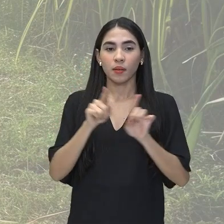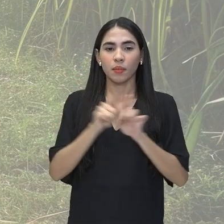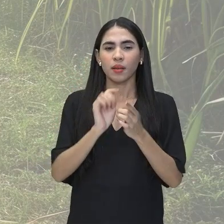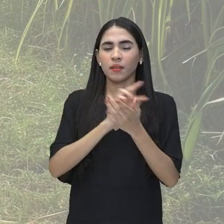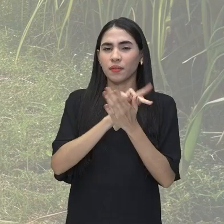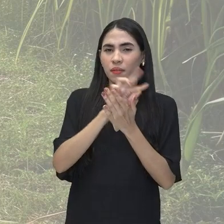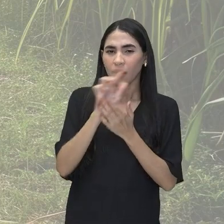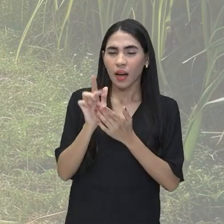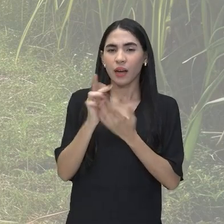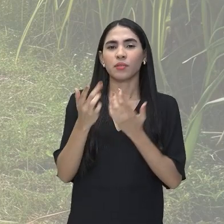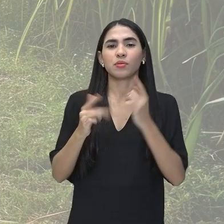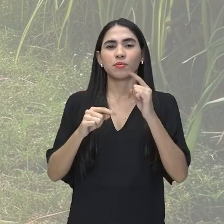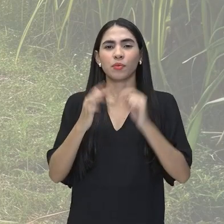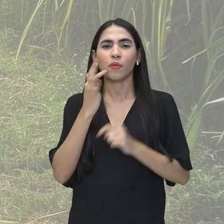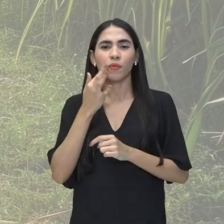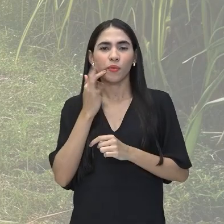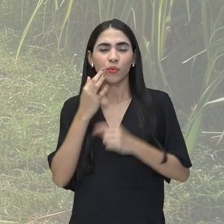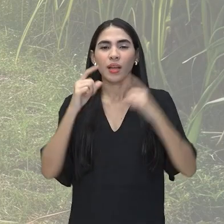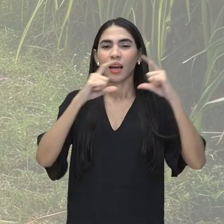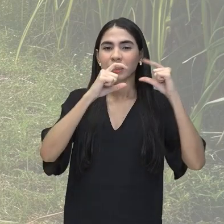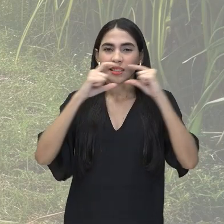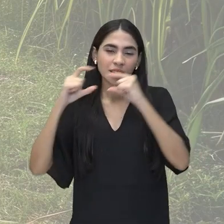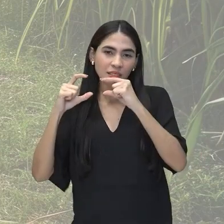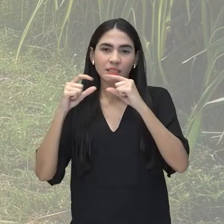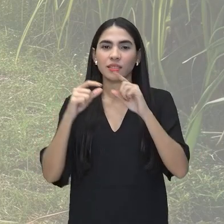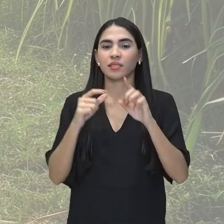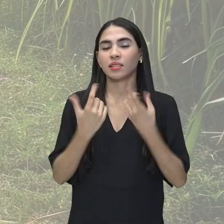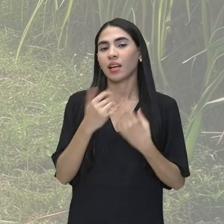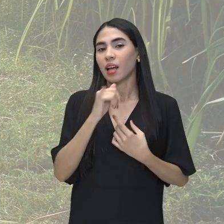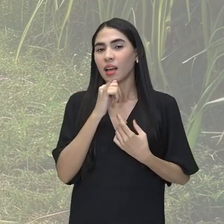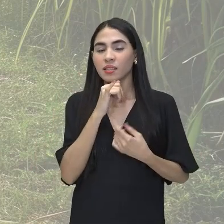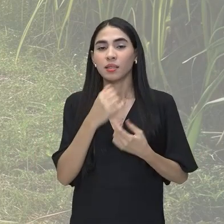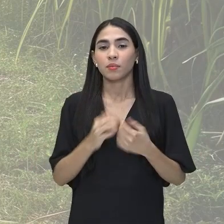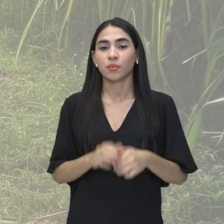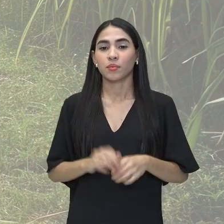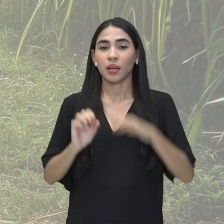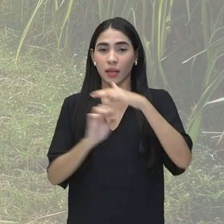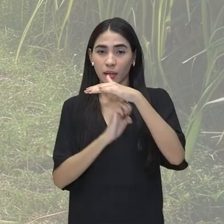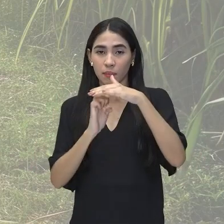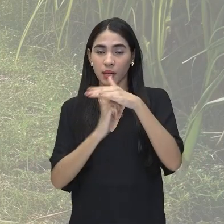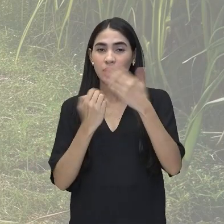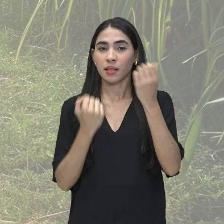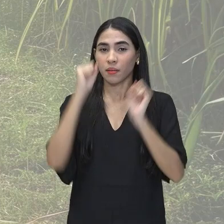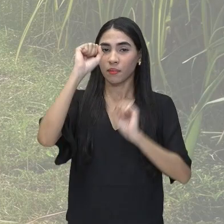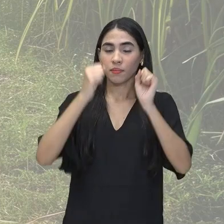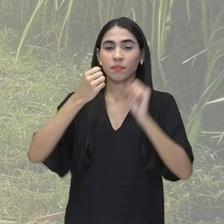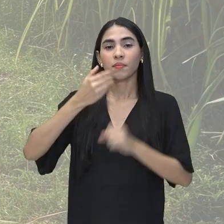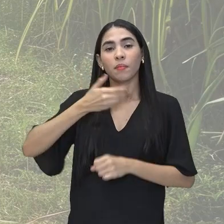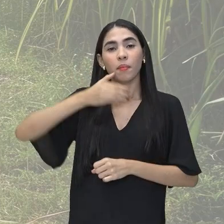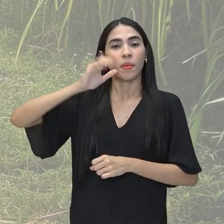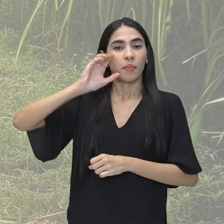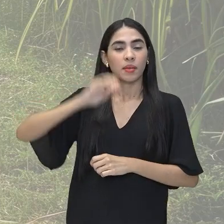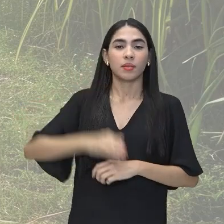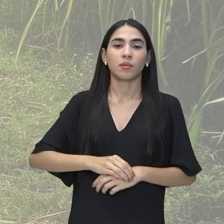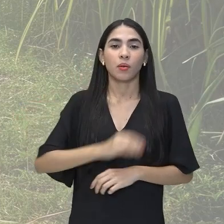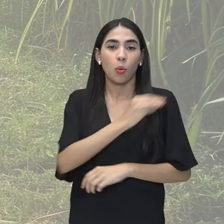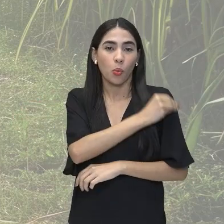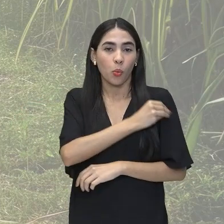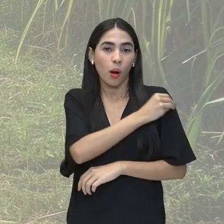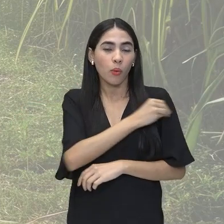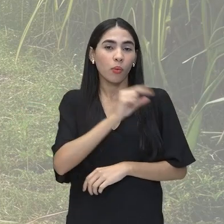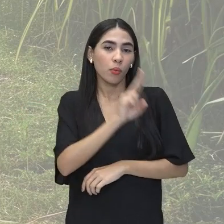milho. Por exemplo, na indústria de bebidas, o álcool